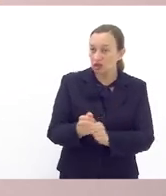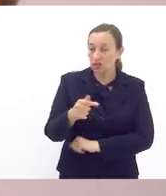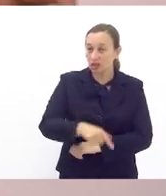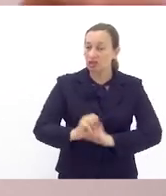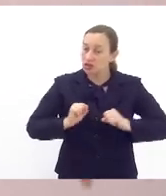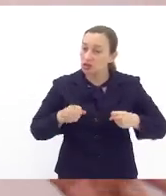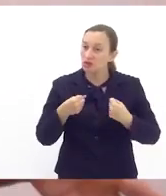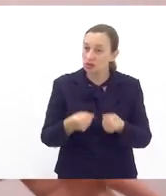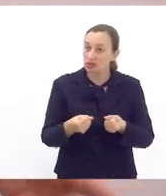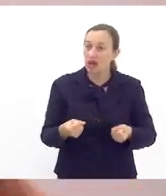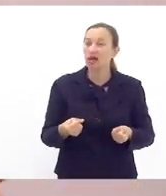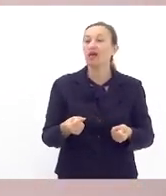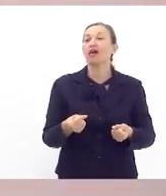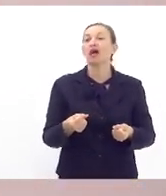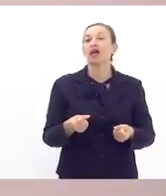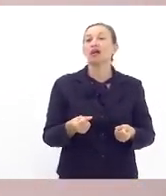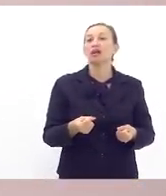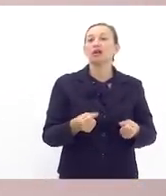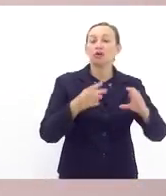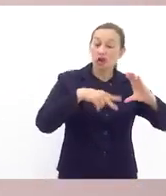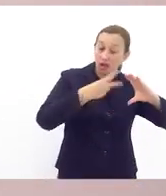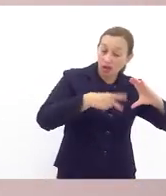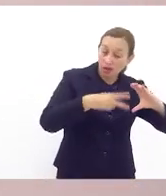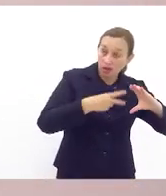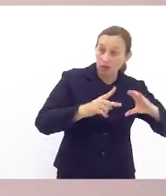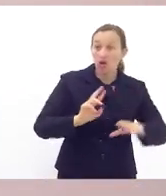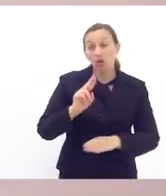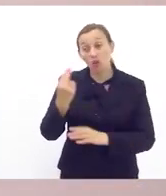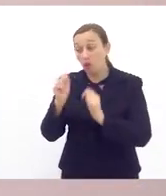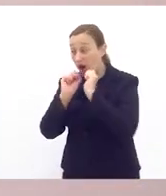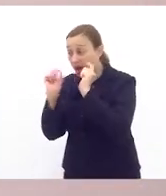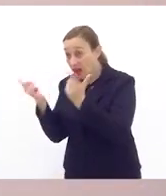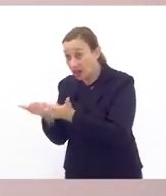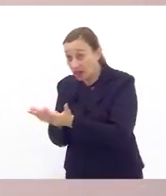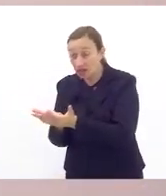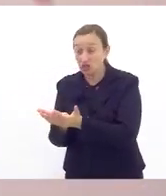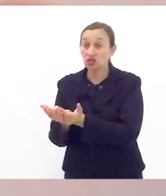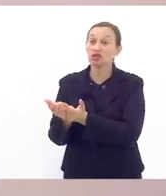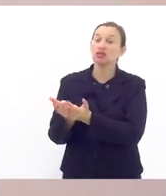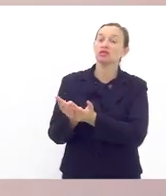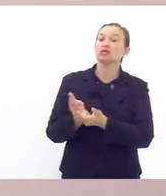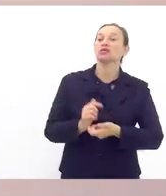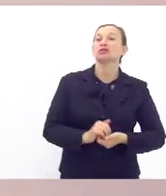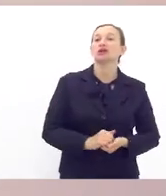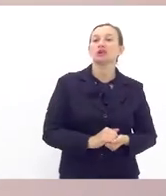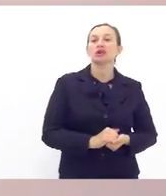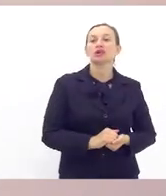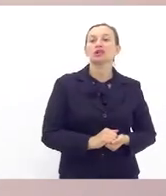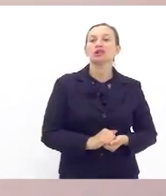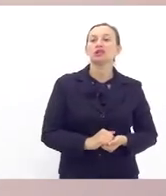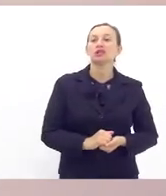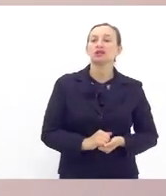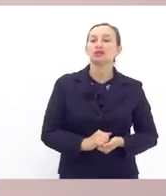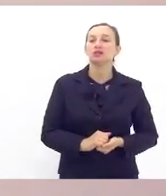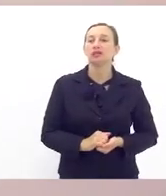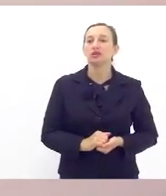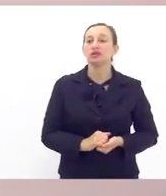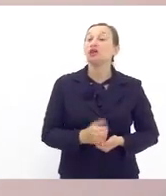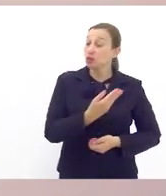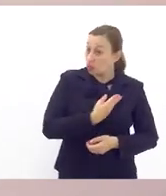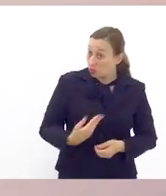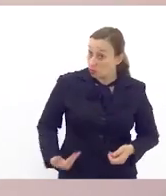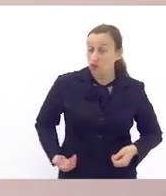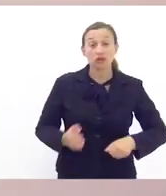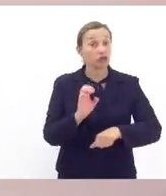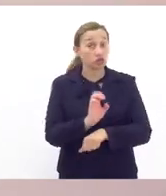esforços seja com a câmara seja com as câmeras municipais os deputados aqui Governo